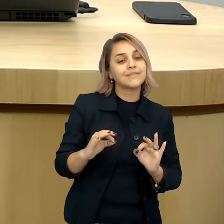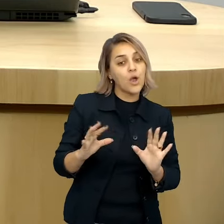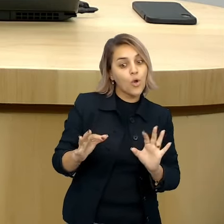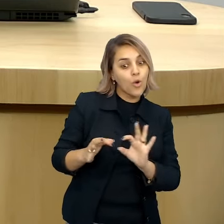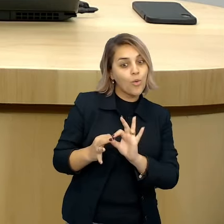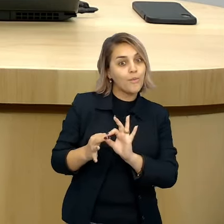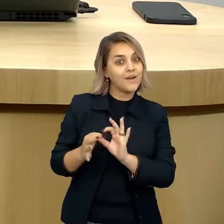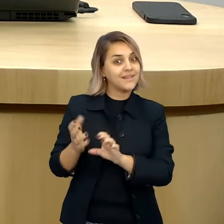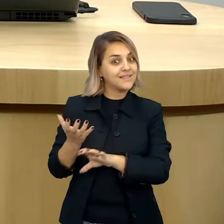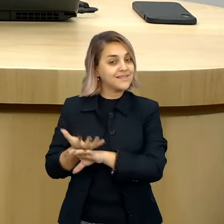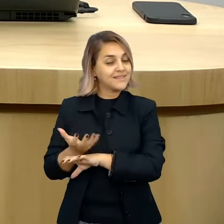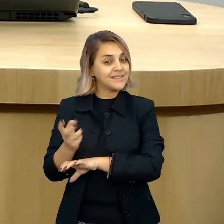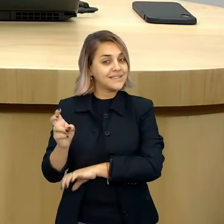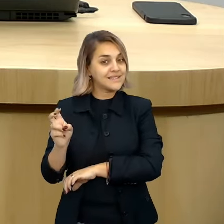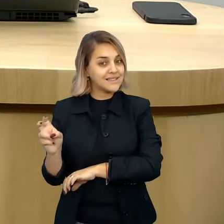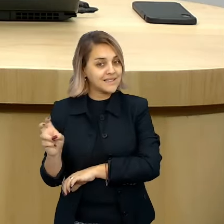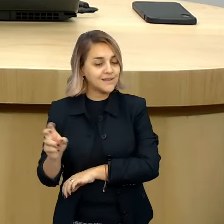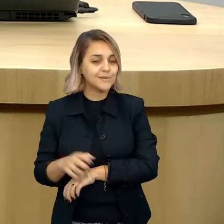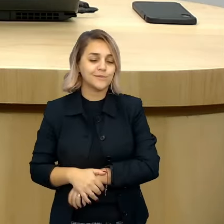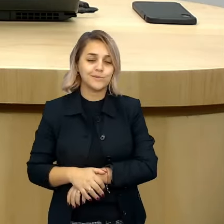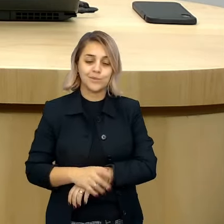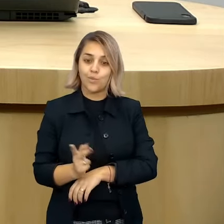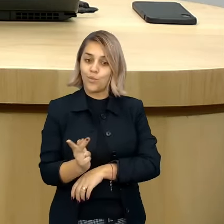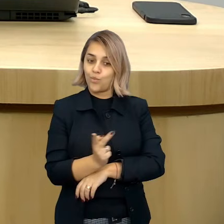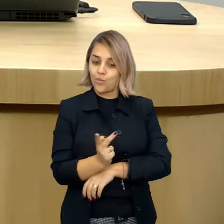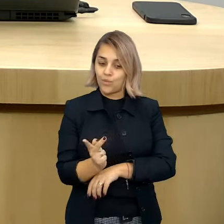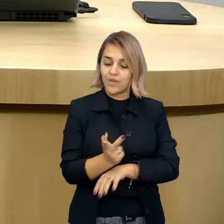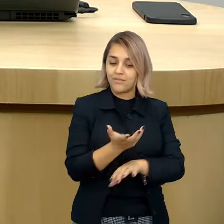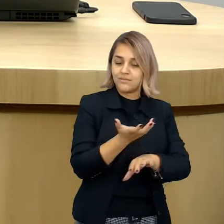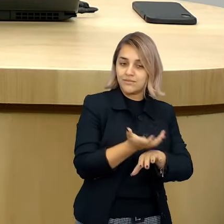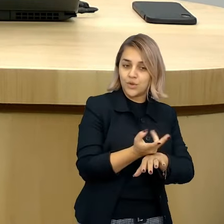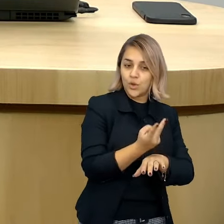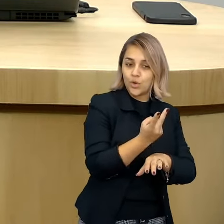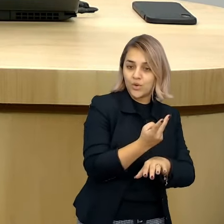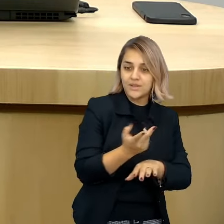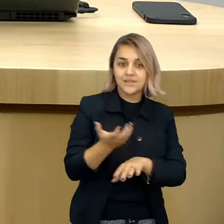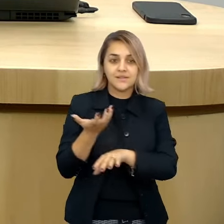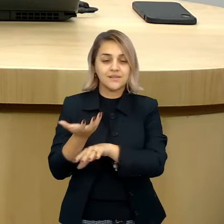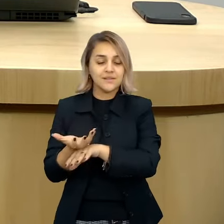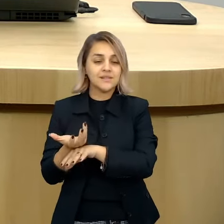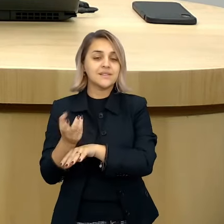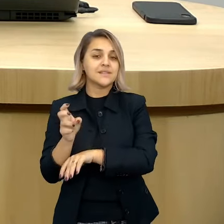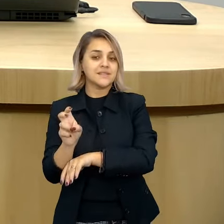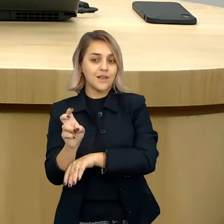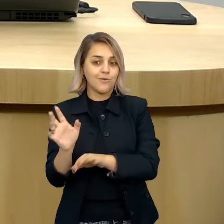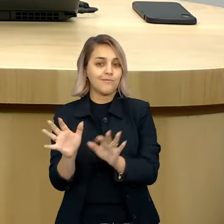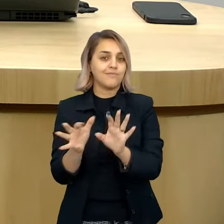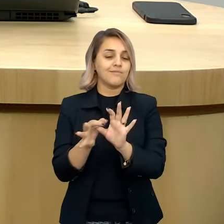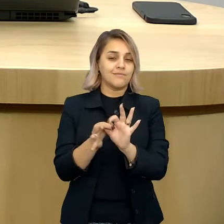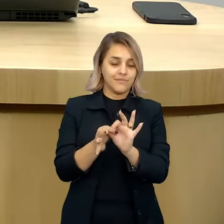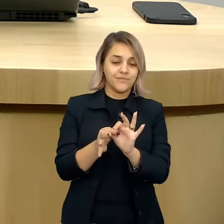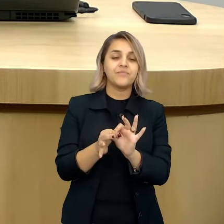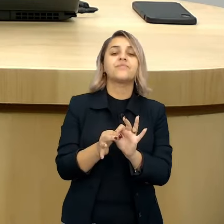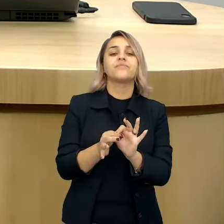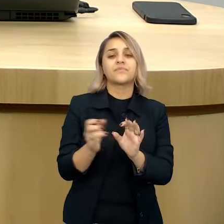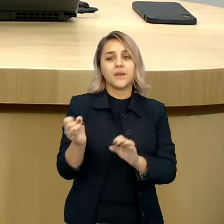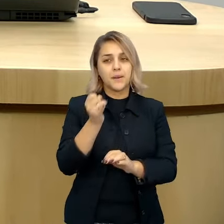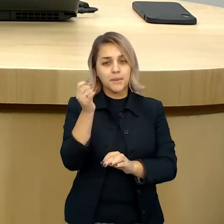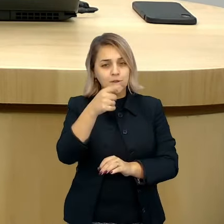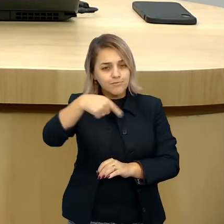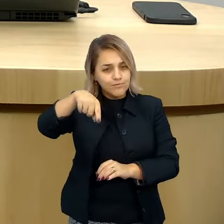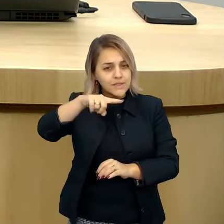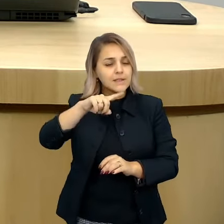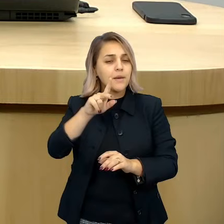tá? Então, professores que estão com esses componentes, vale a pena depois se comunicarem, né, no desdobramento, para pensar em